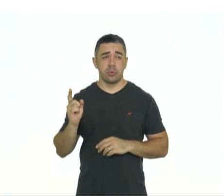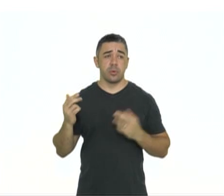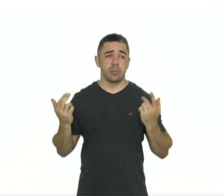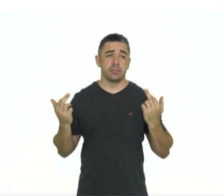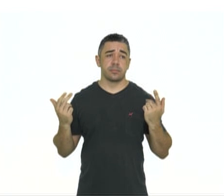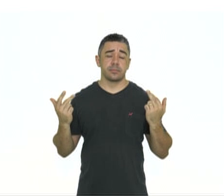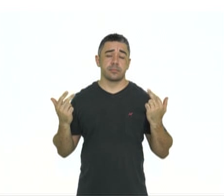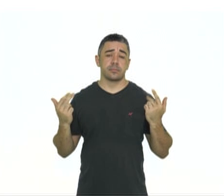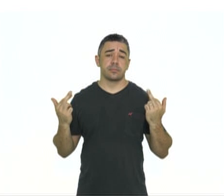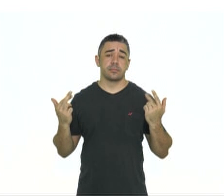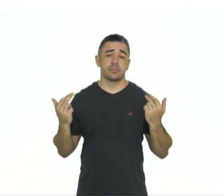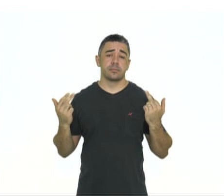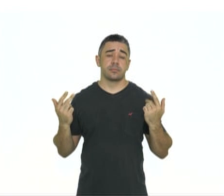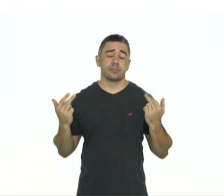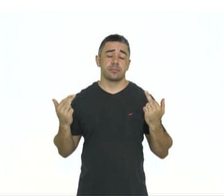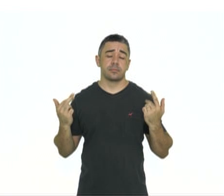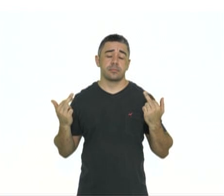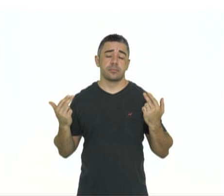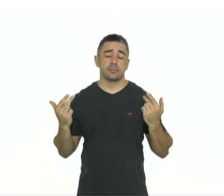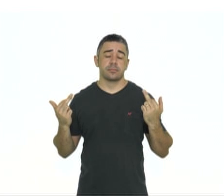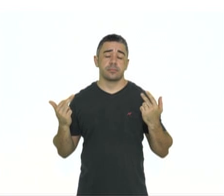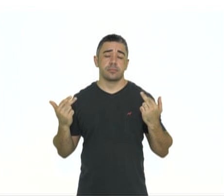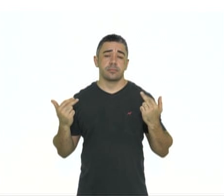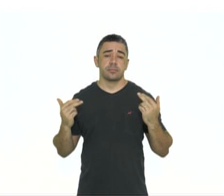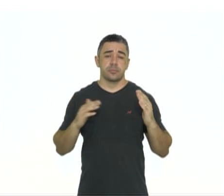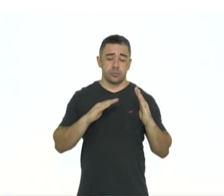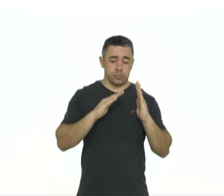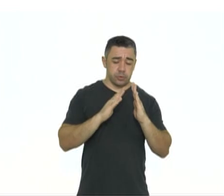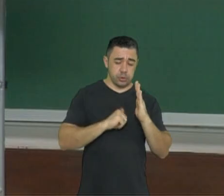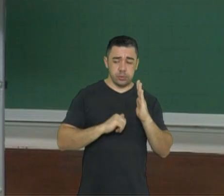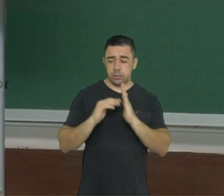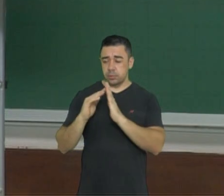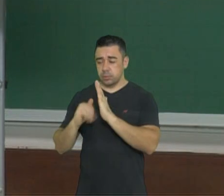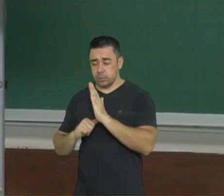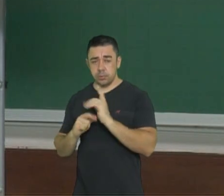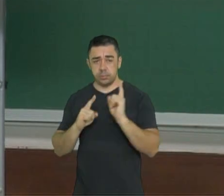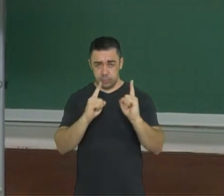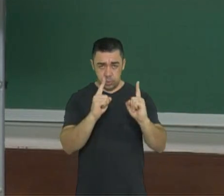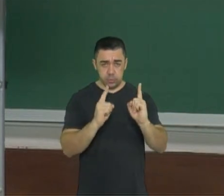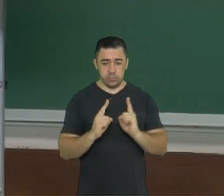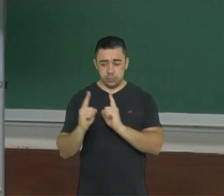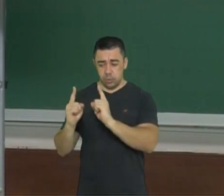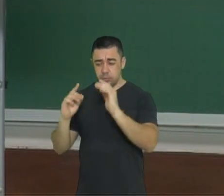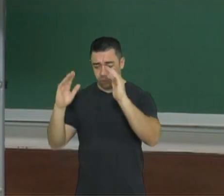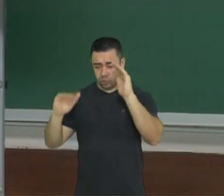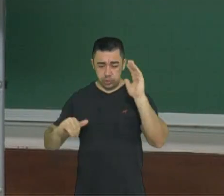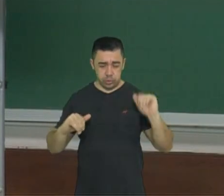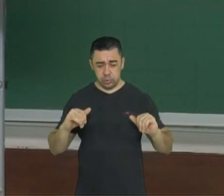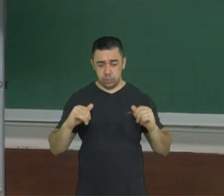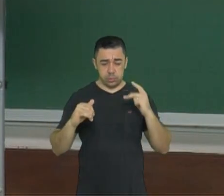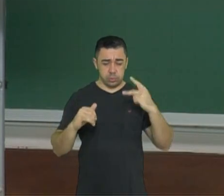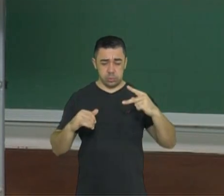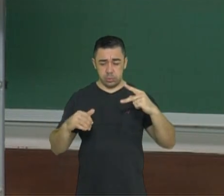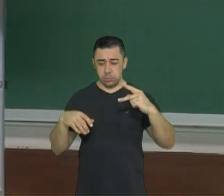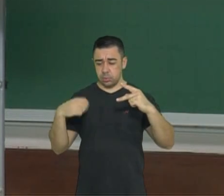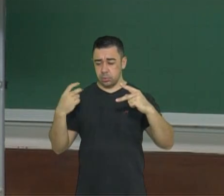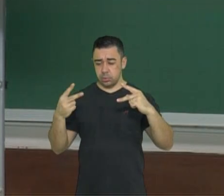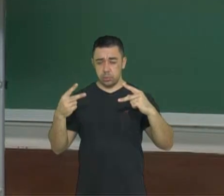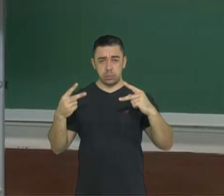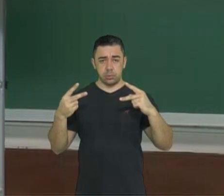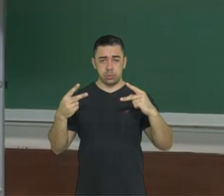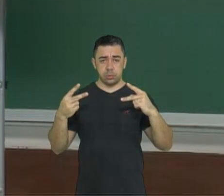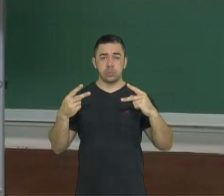porque 2 = 2 quando eu tiro onda Fica dois e dois eles não são menores são